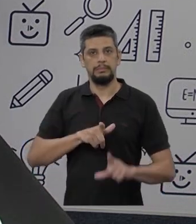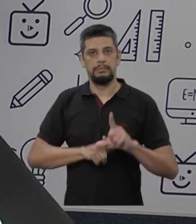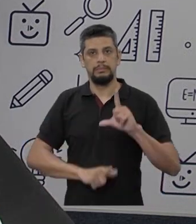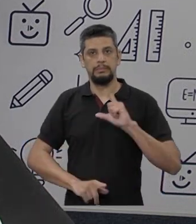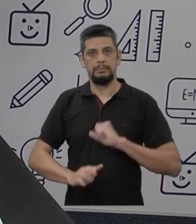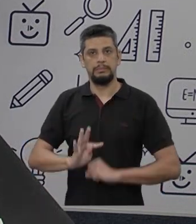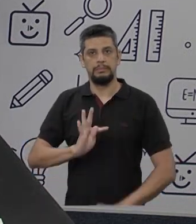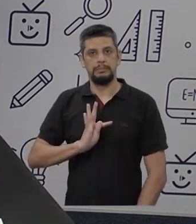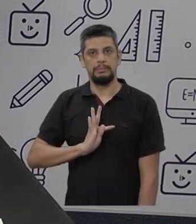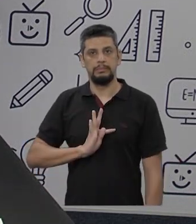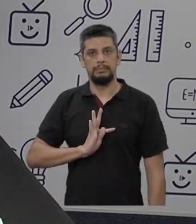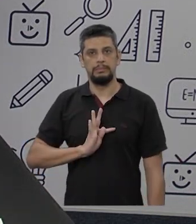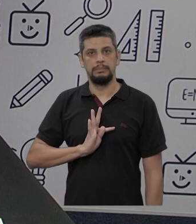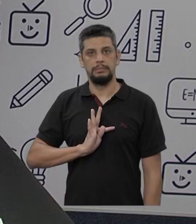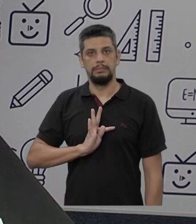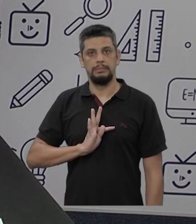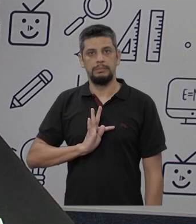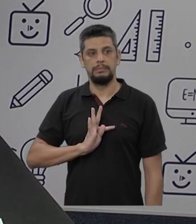T.